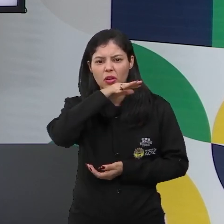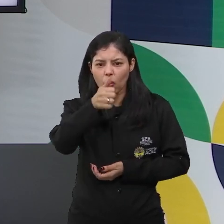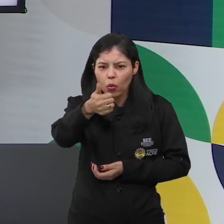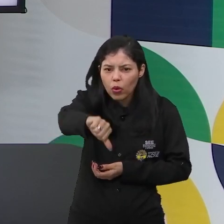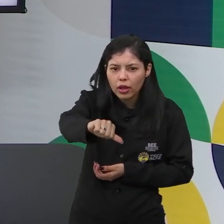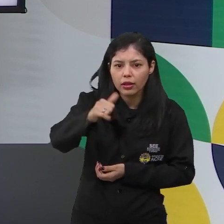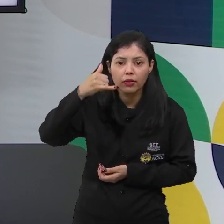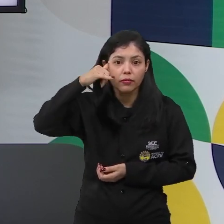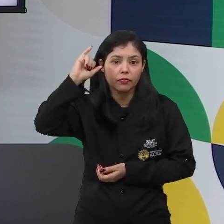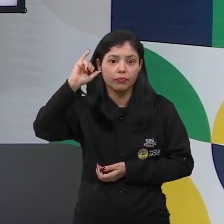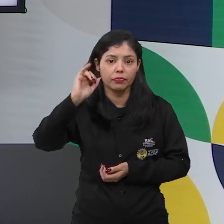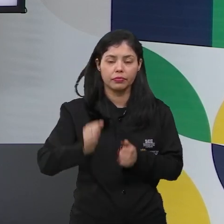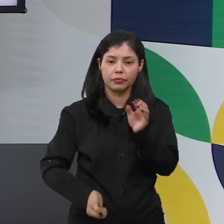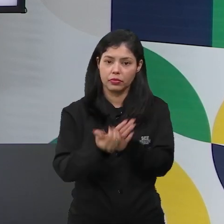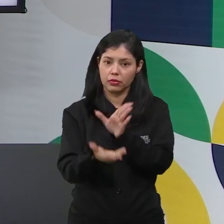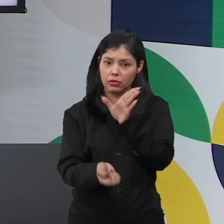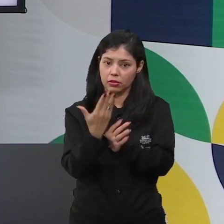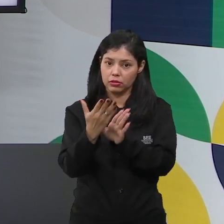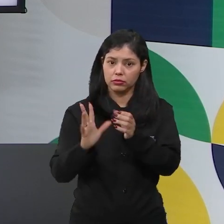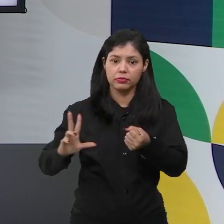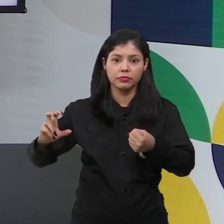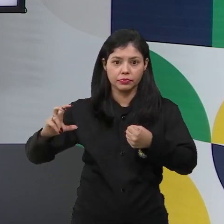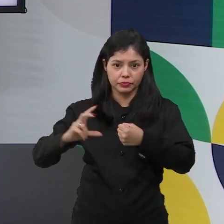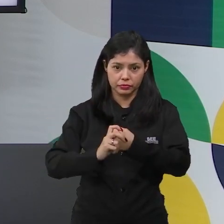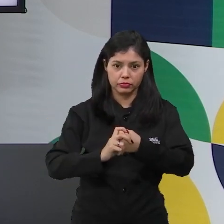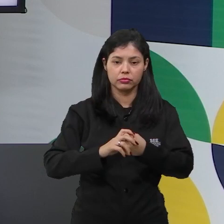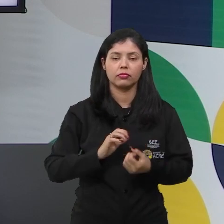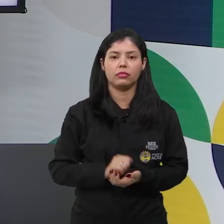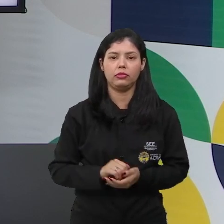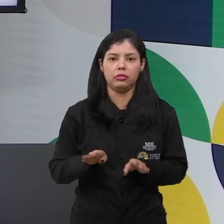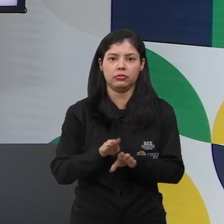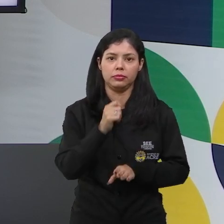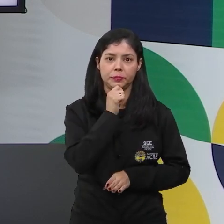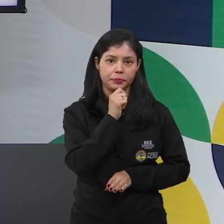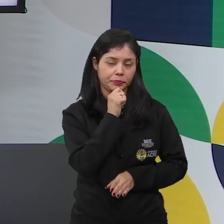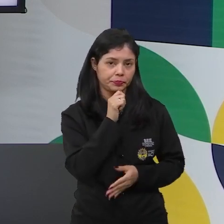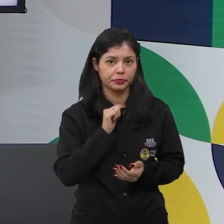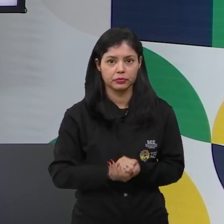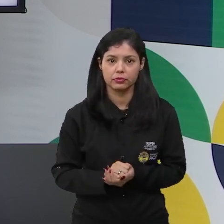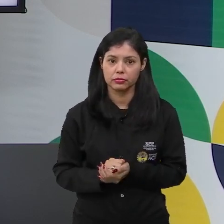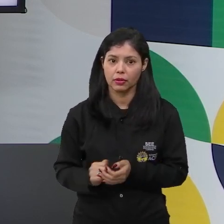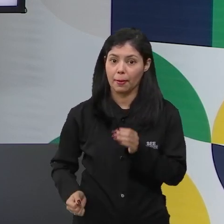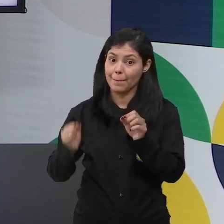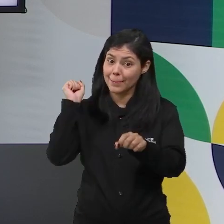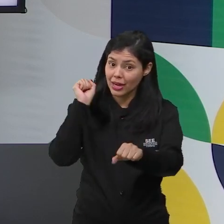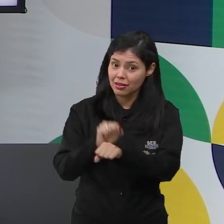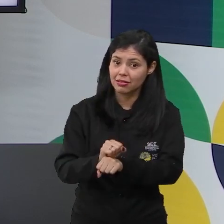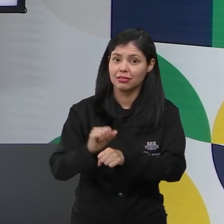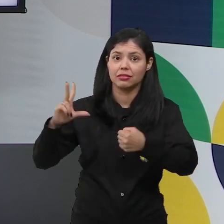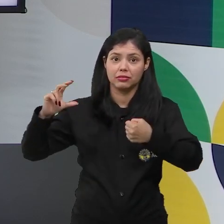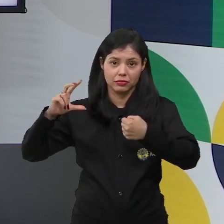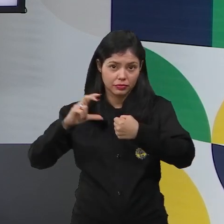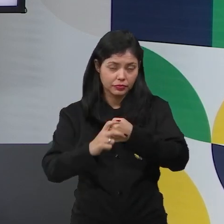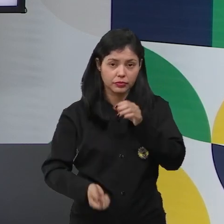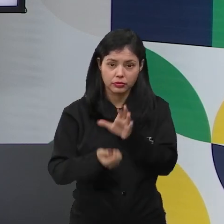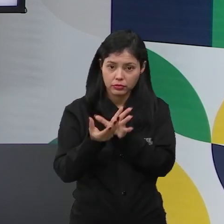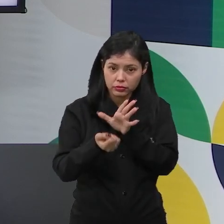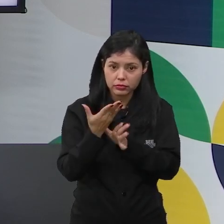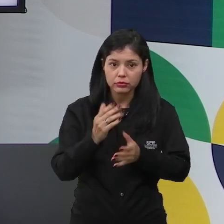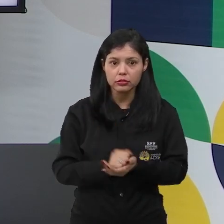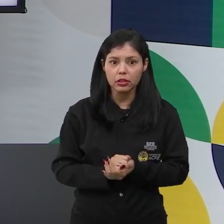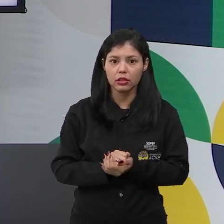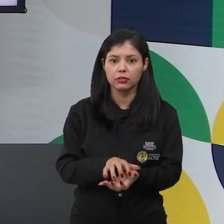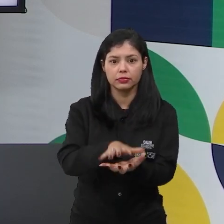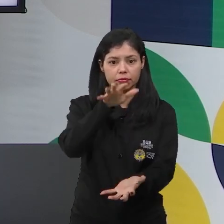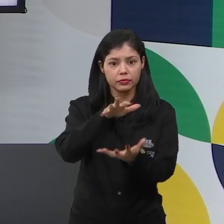para evitar o quê? A replicação do vírus, né? Então, esses medicamentos, eles vão parar a replicação do vírus. Então, por exemplo,